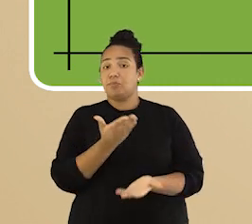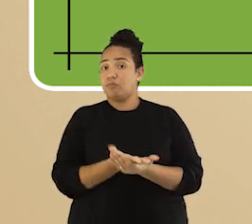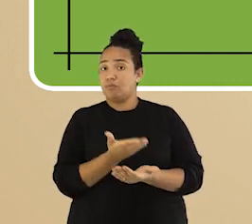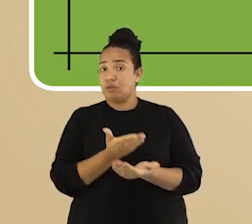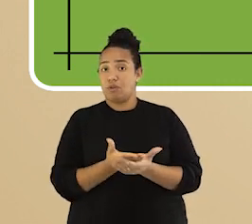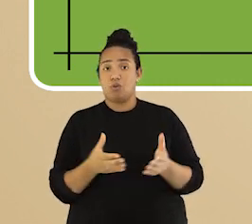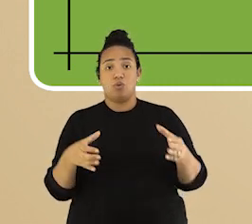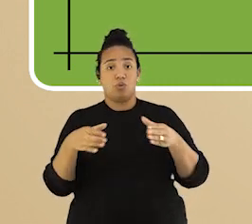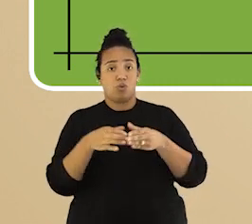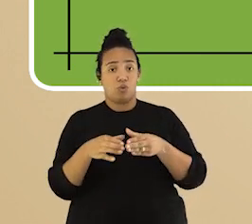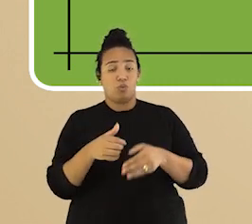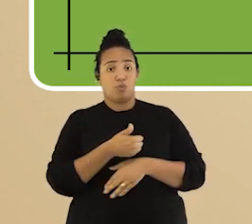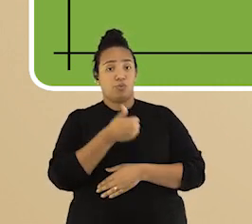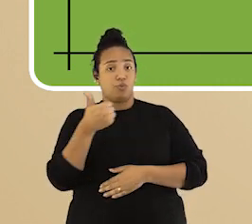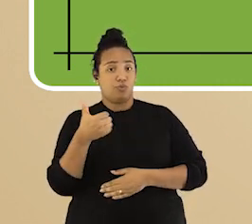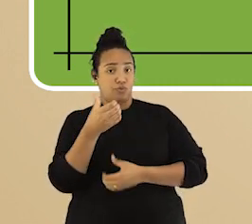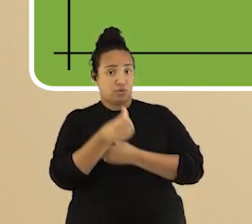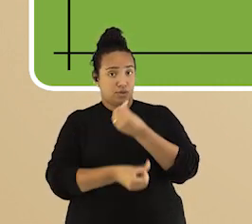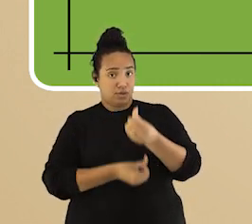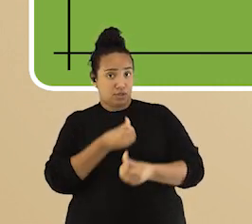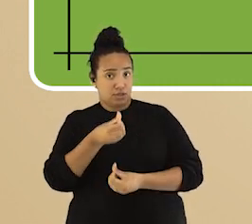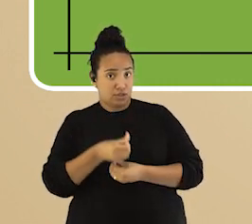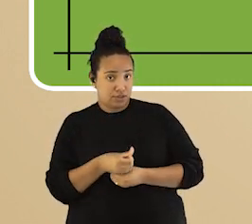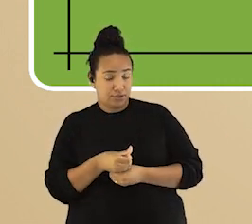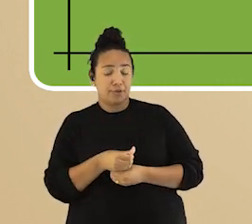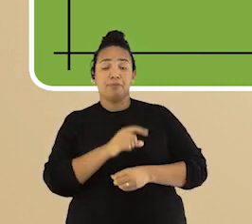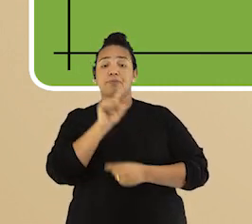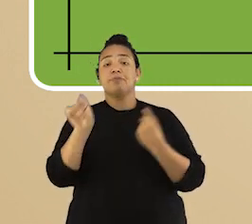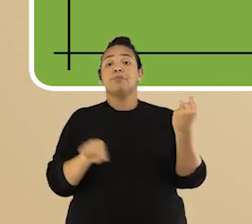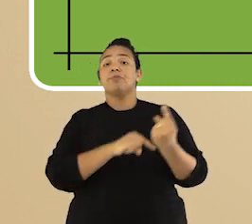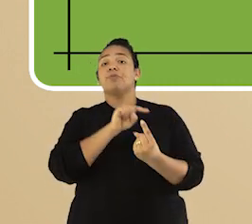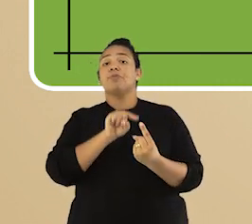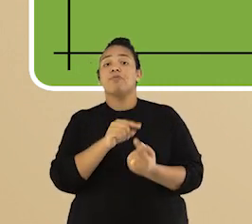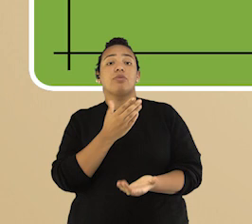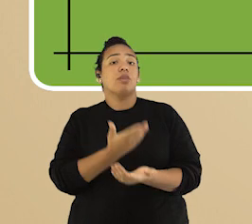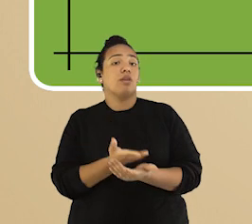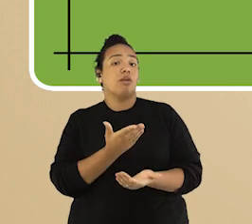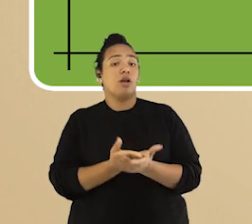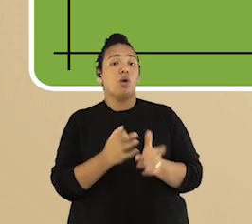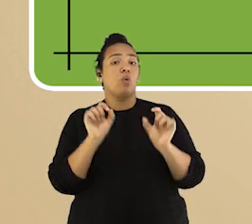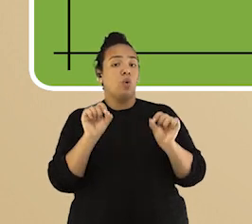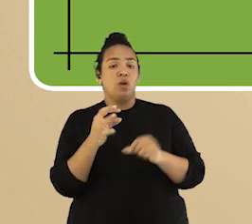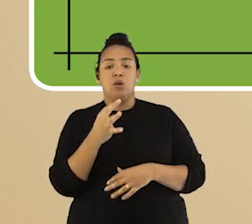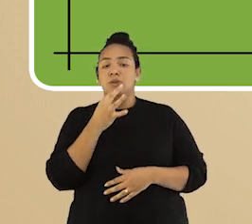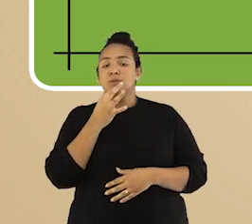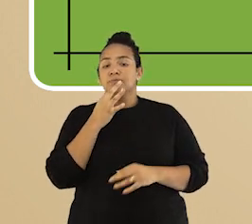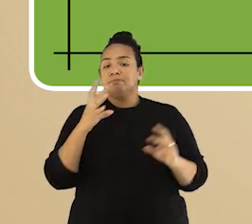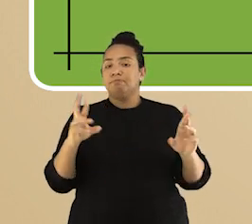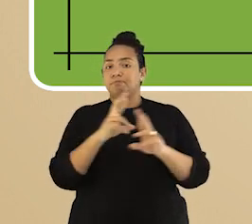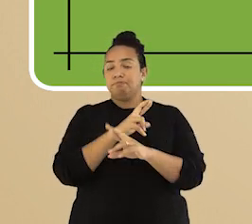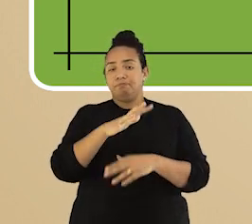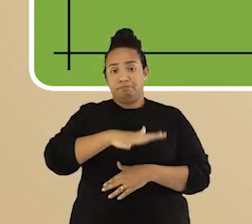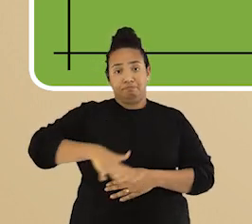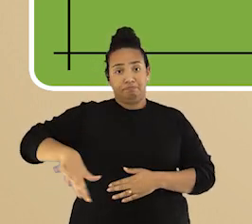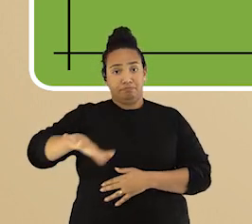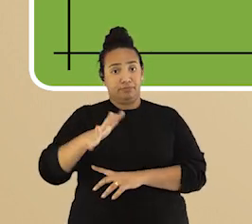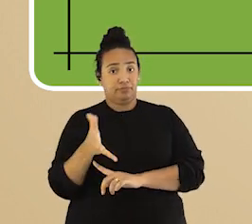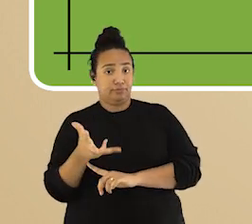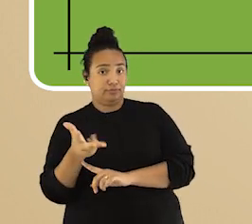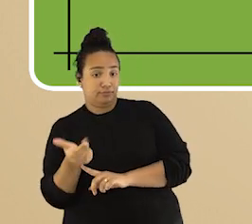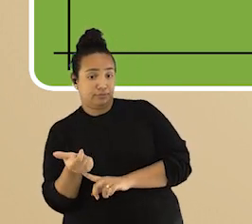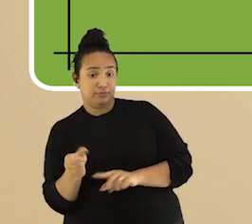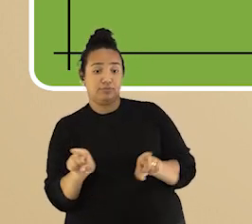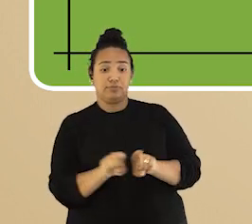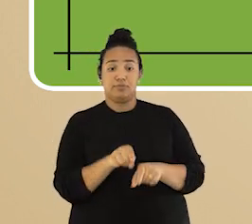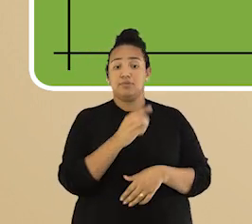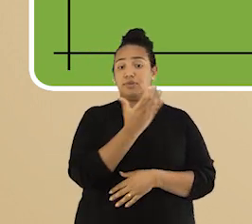da EJA do primeiro ciclo e tem como objetivo conhecer algumas relações entre a arte e a ciência ao longo